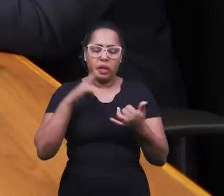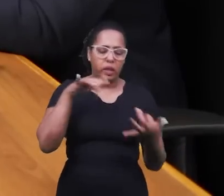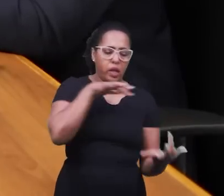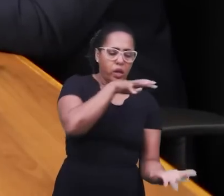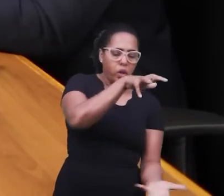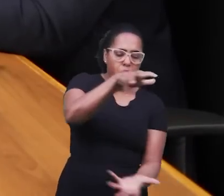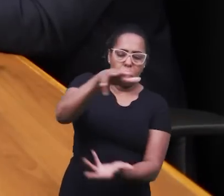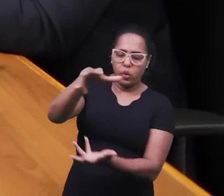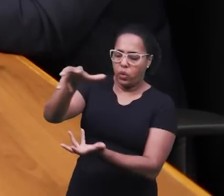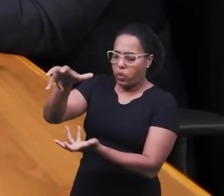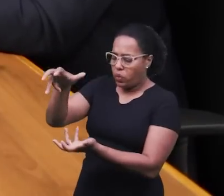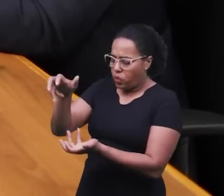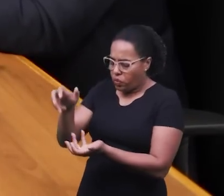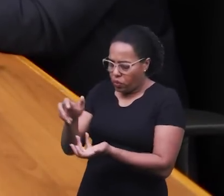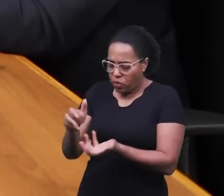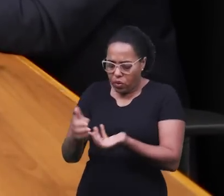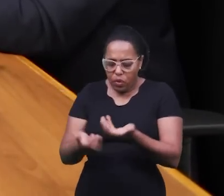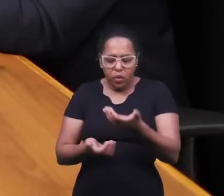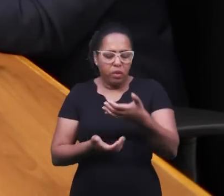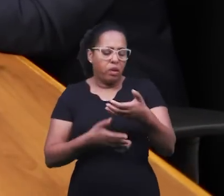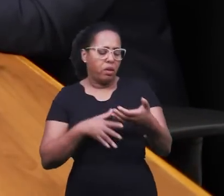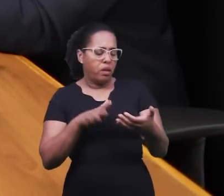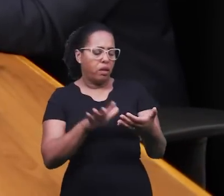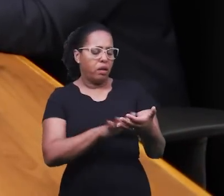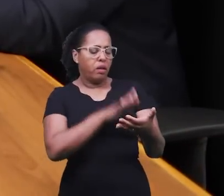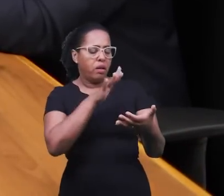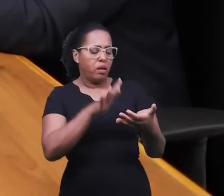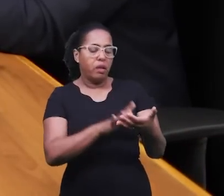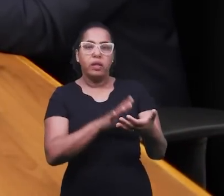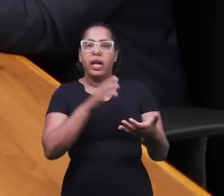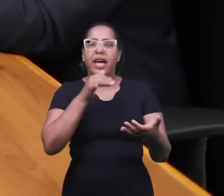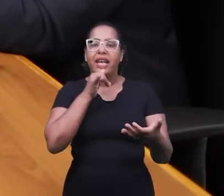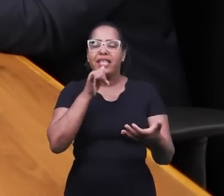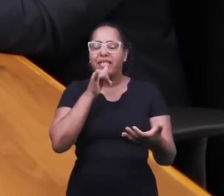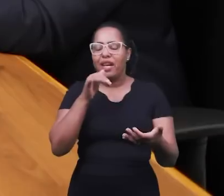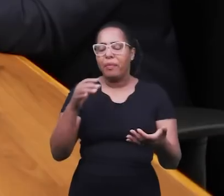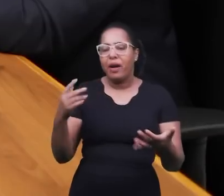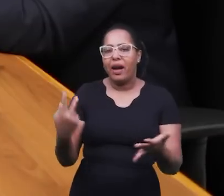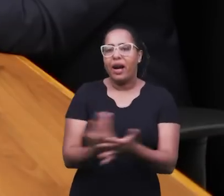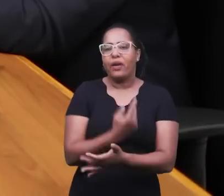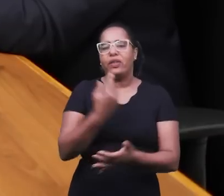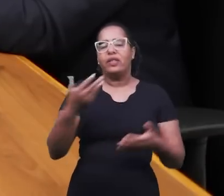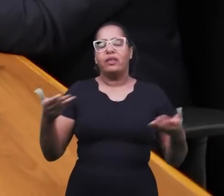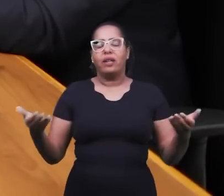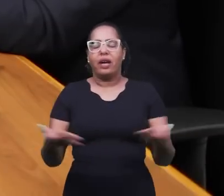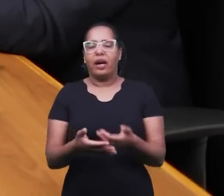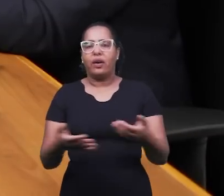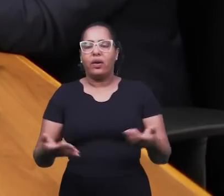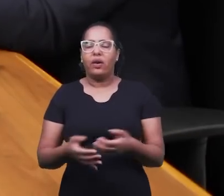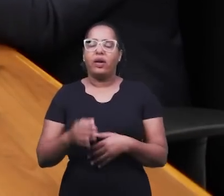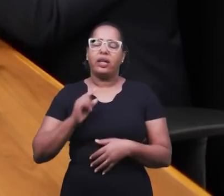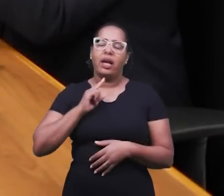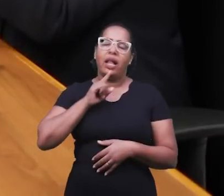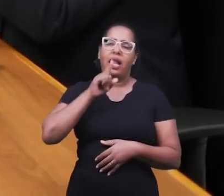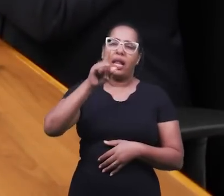informação do mundo inteiro na palma da nossa mão. Alguma coisa que aconteça agora, por exemplo,